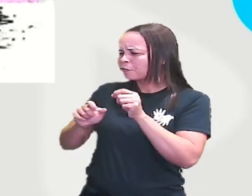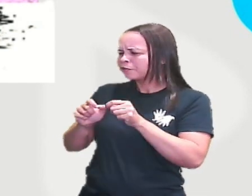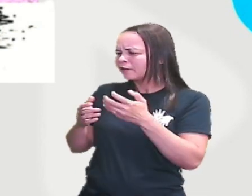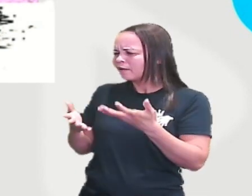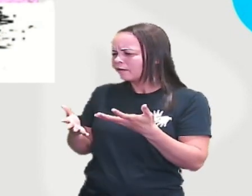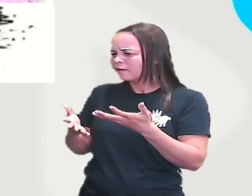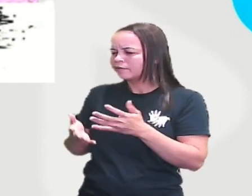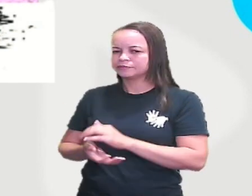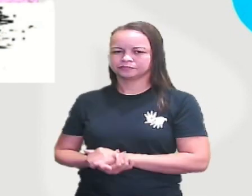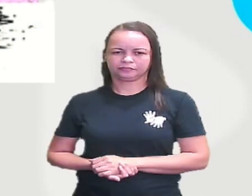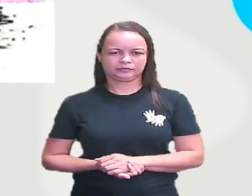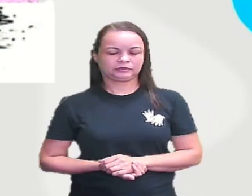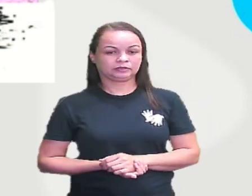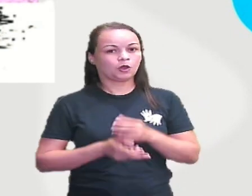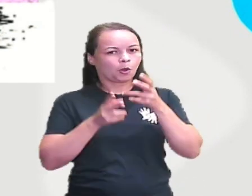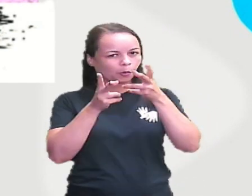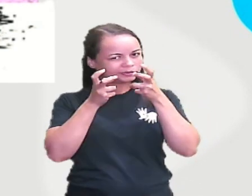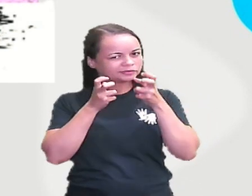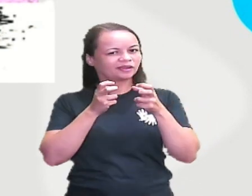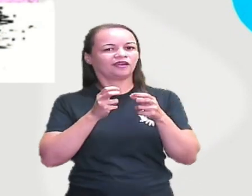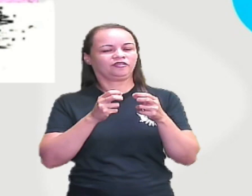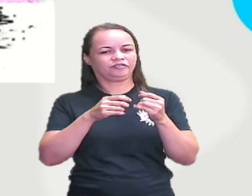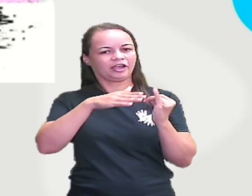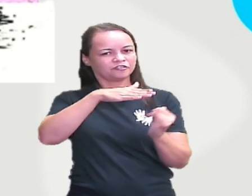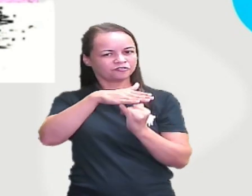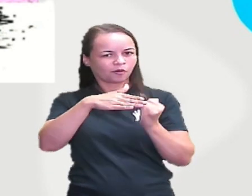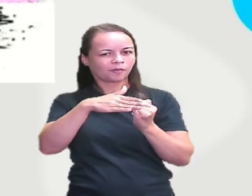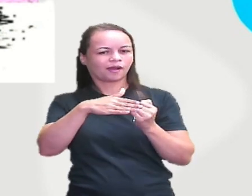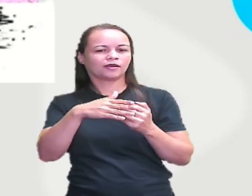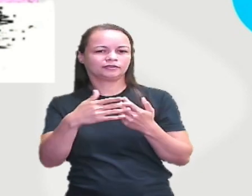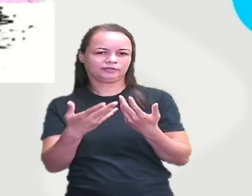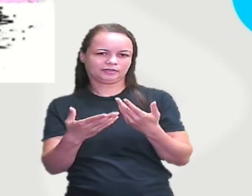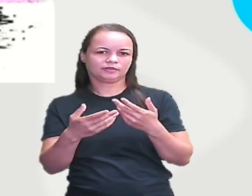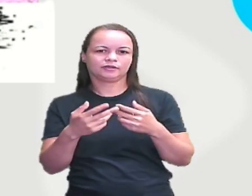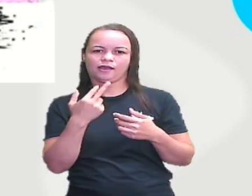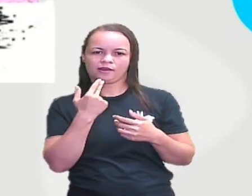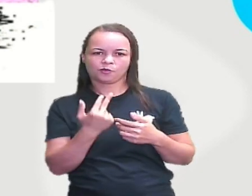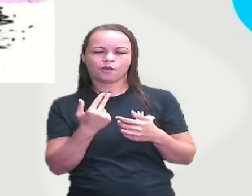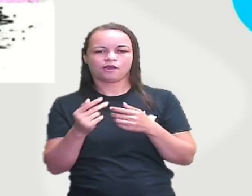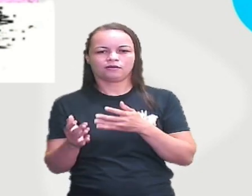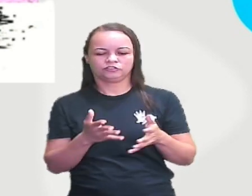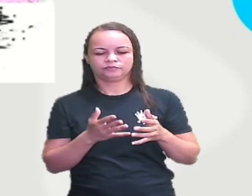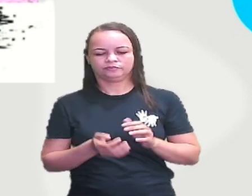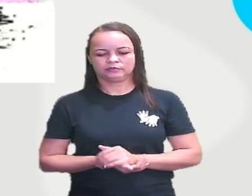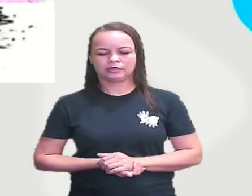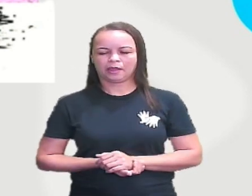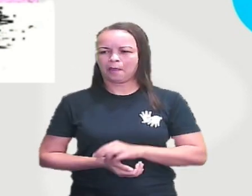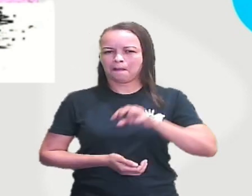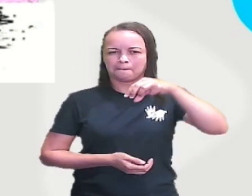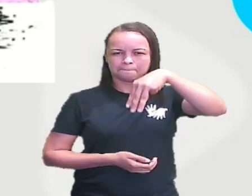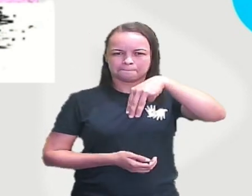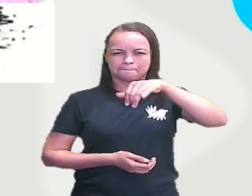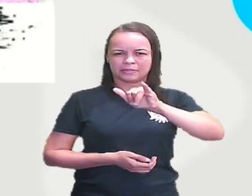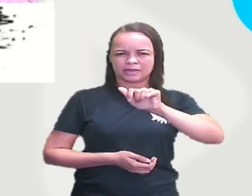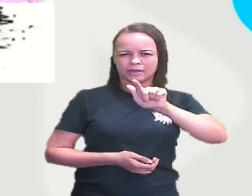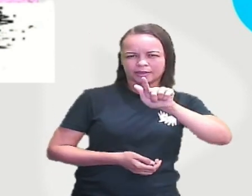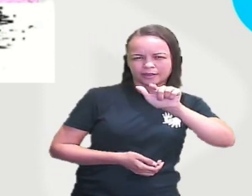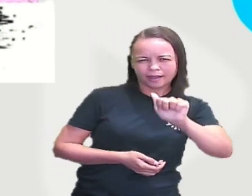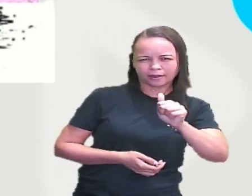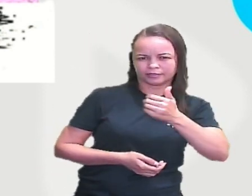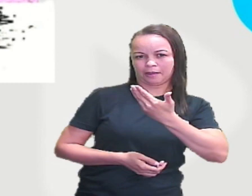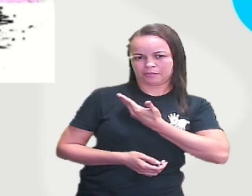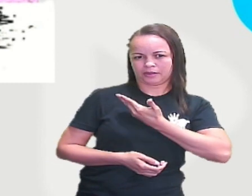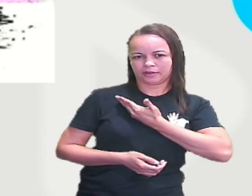linguagem informal, né? Miga, né? Que é uma redução de amiga, né? Estou impressionada,